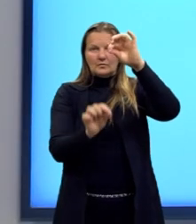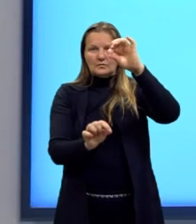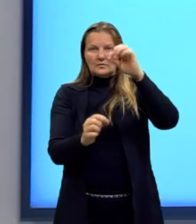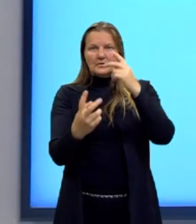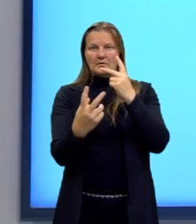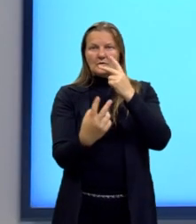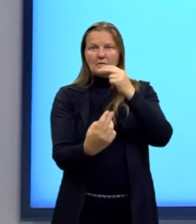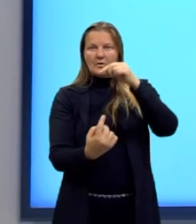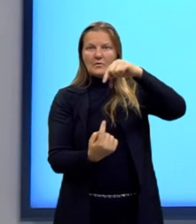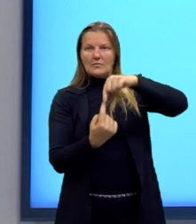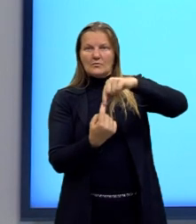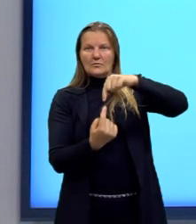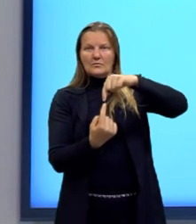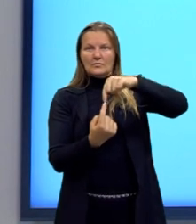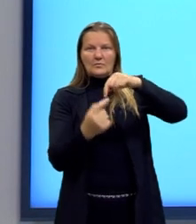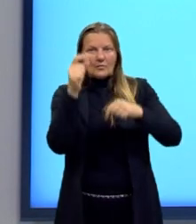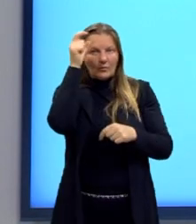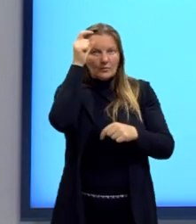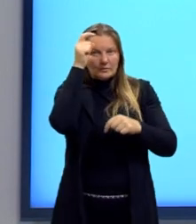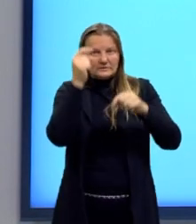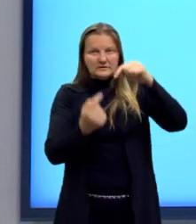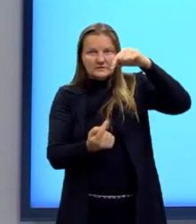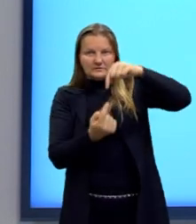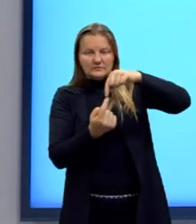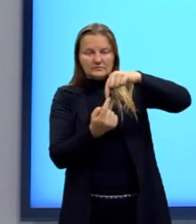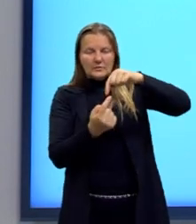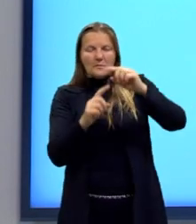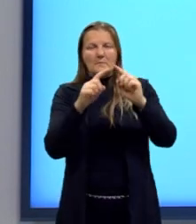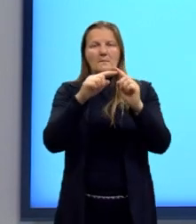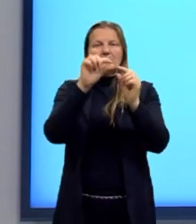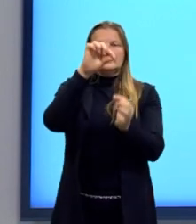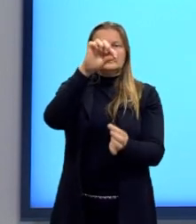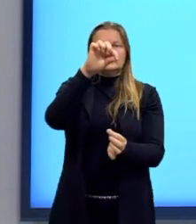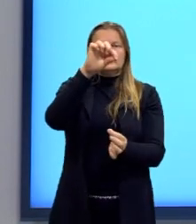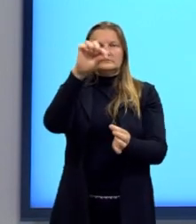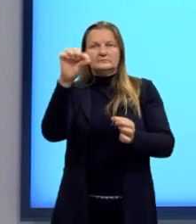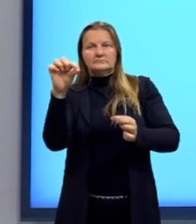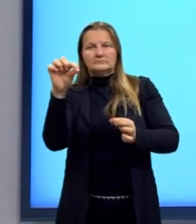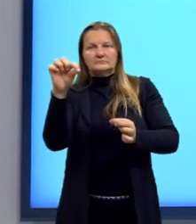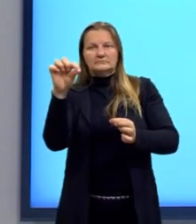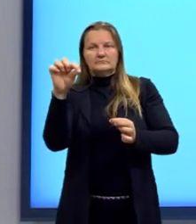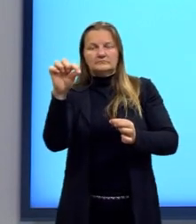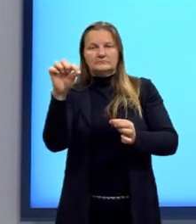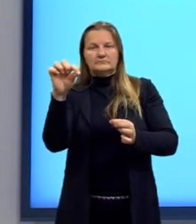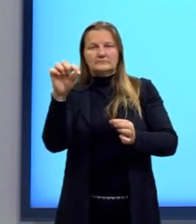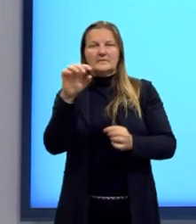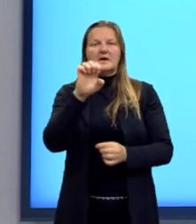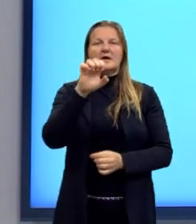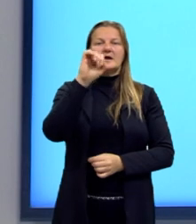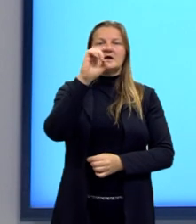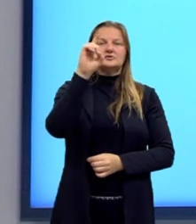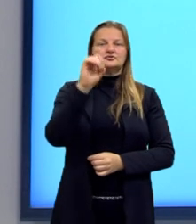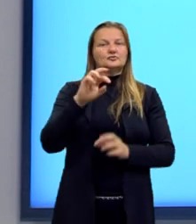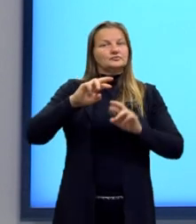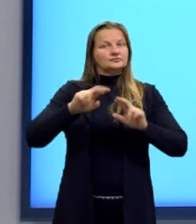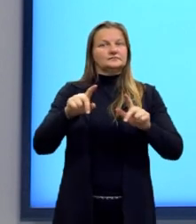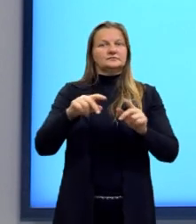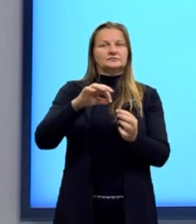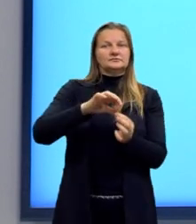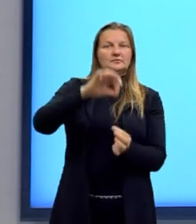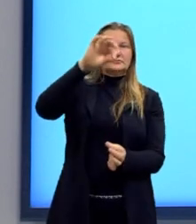a altura mas no cone oblíquo quando ele tá um pouco inclinada Dinho a gente disse né que o eixo não é mais altura